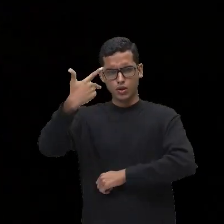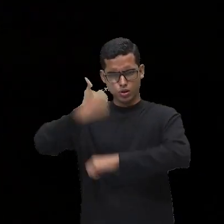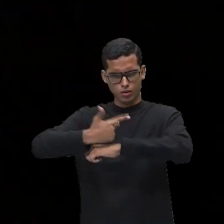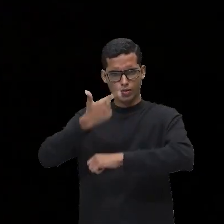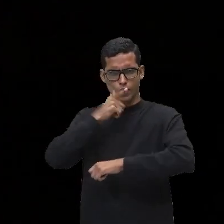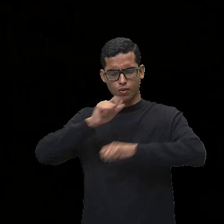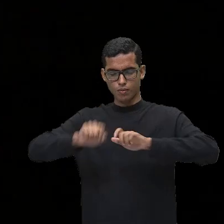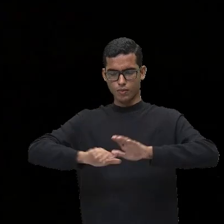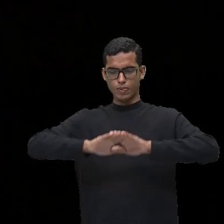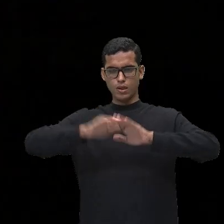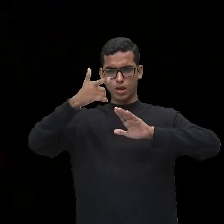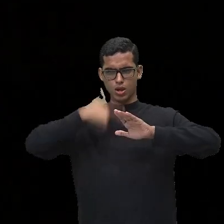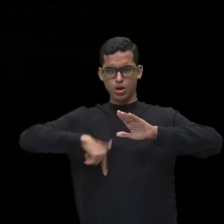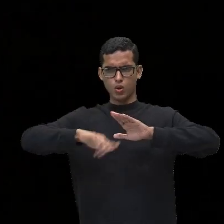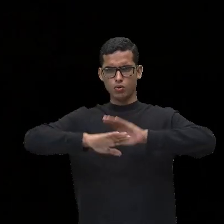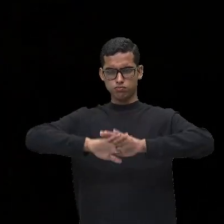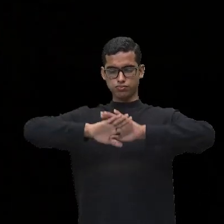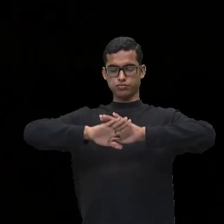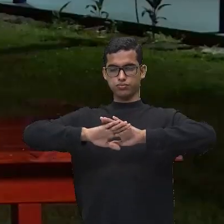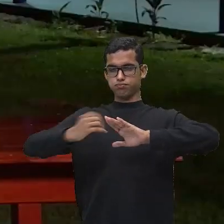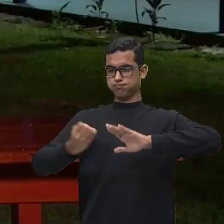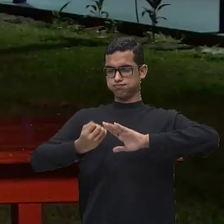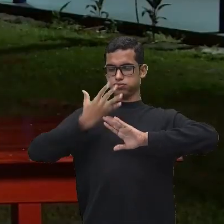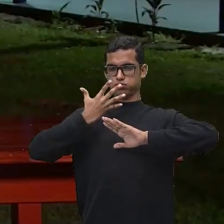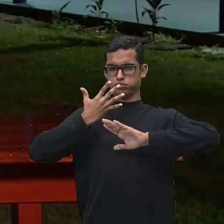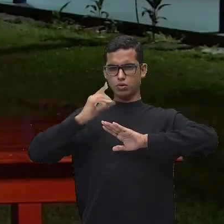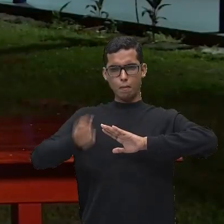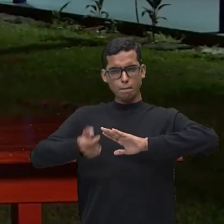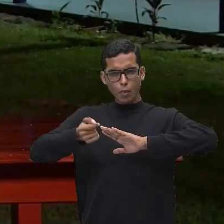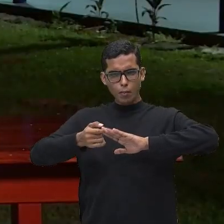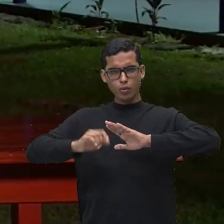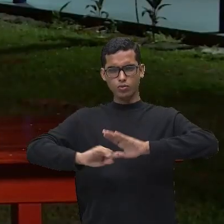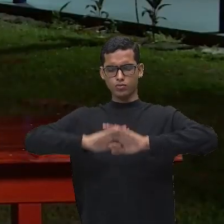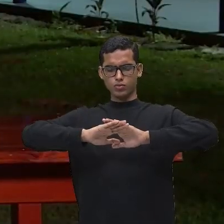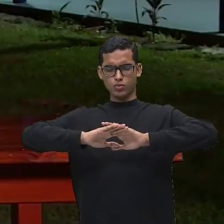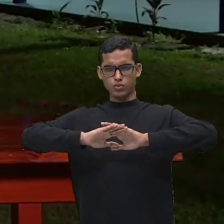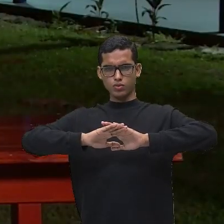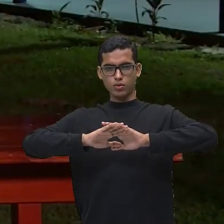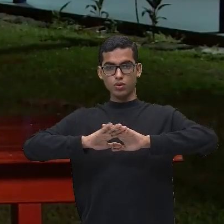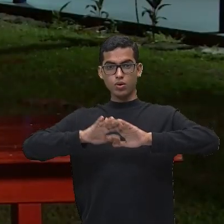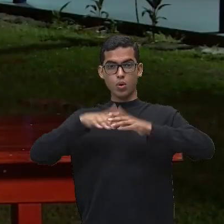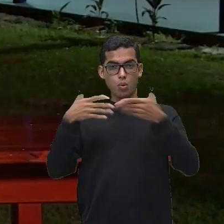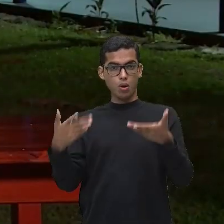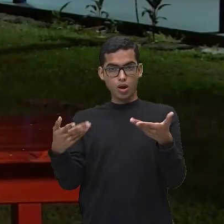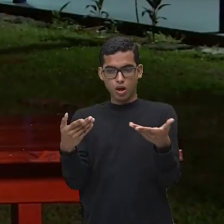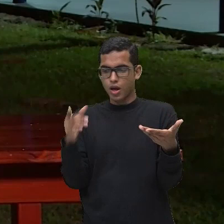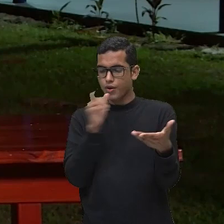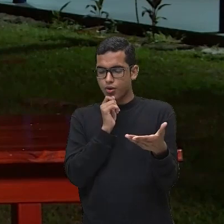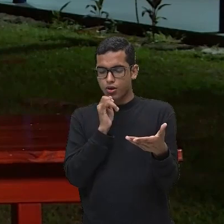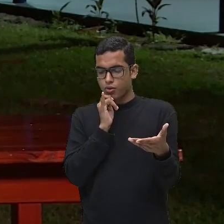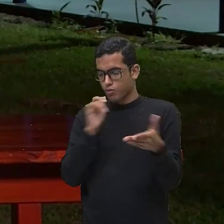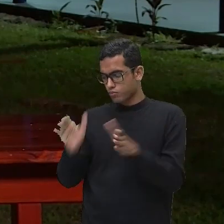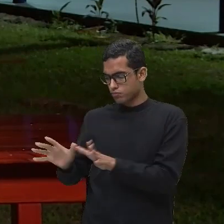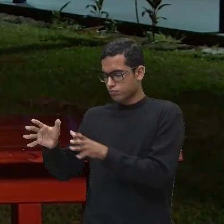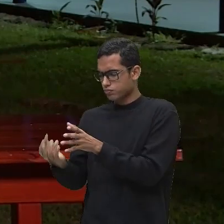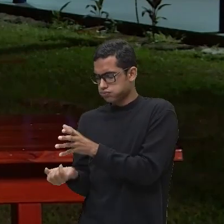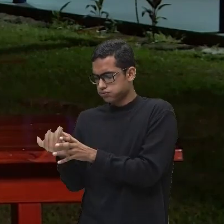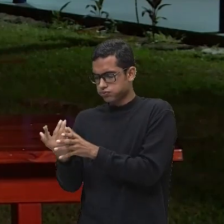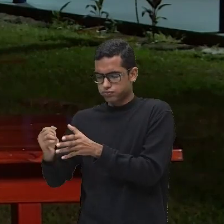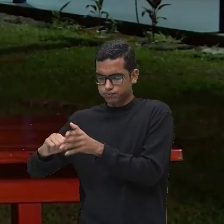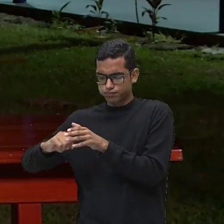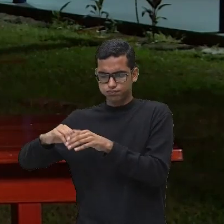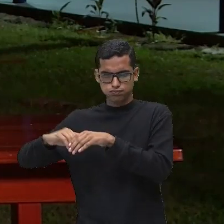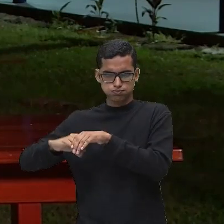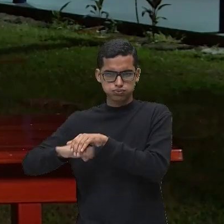ver o quanto de luz bloqueia para o meu rosto, né? Quando a fumaça entrar aqui, ela vai bloquear tudo isso. Então lembra, o